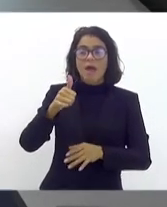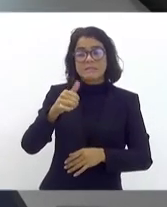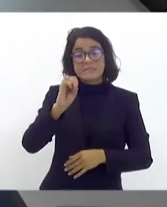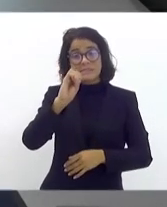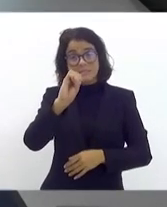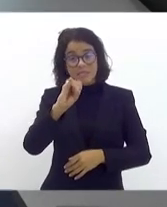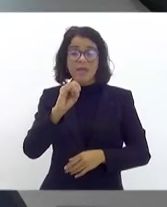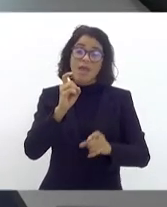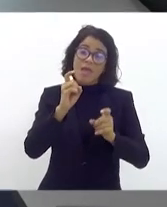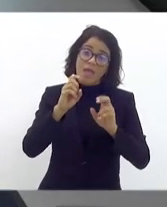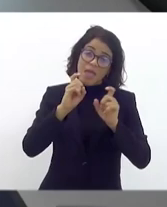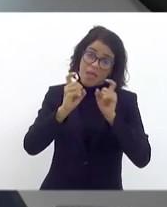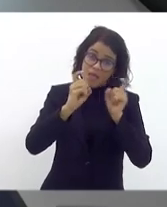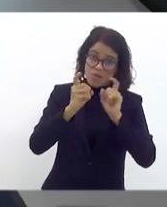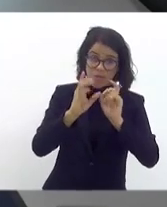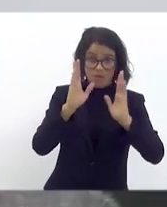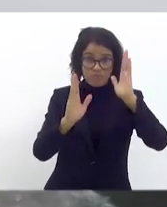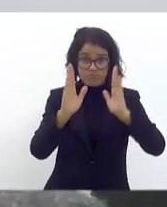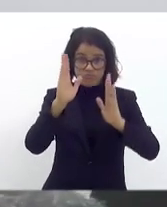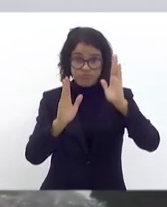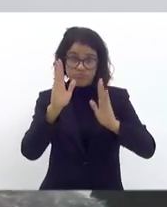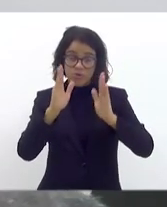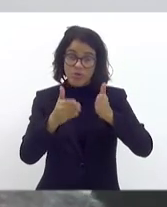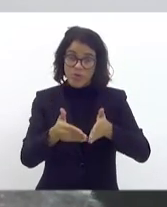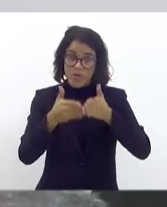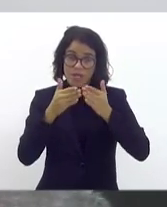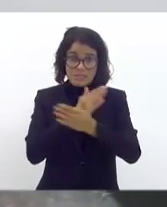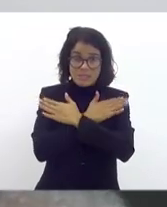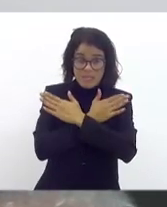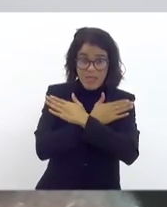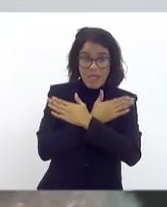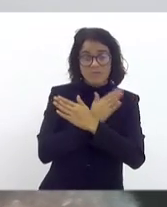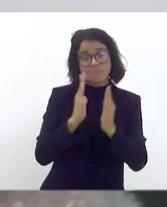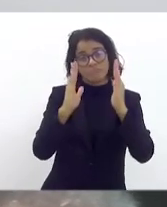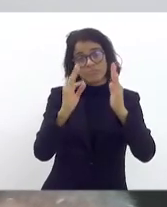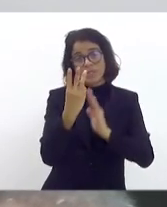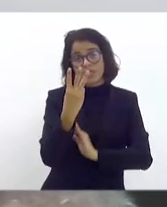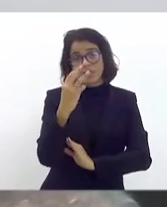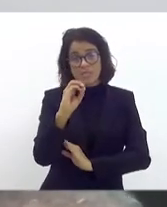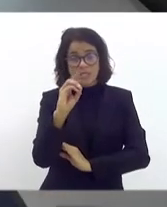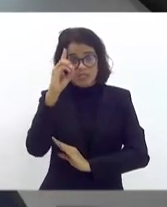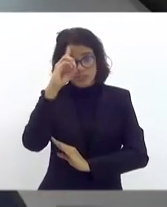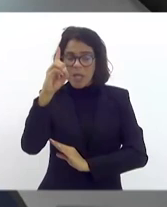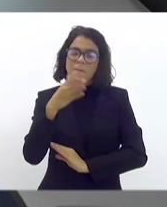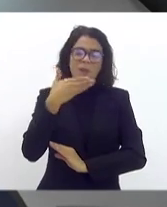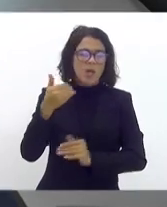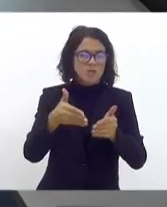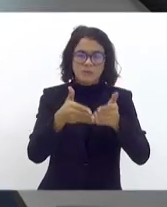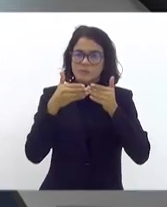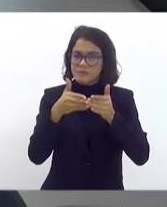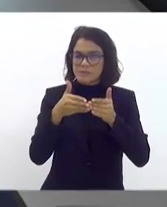chamar reunião no recesso, a gente conta prazo de 30 dias, dos 90. Eu acho que era melhor suspender,